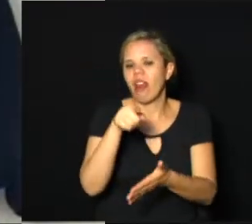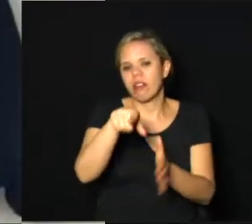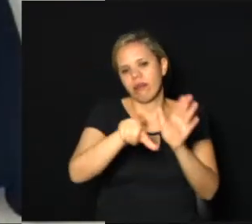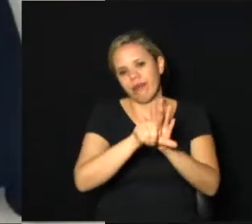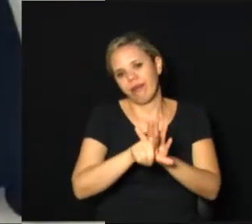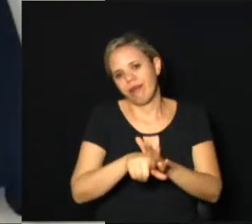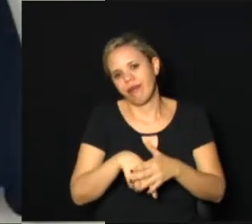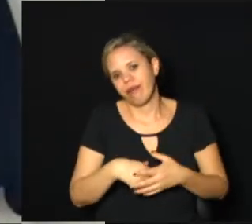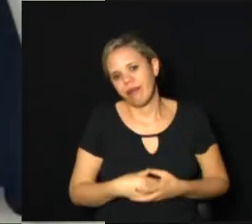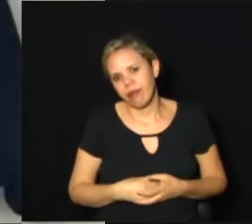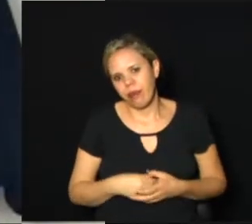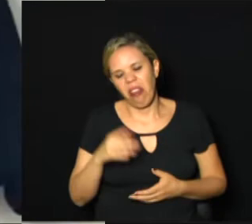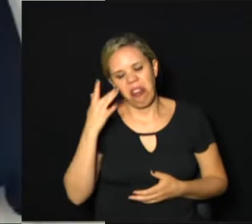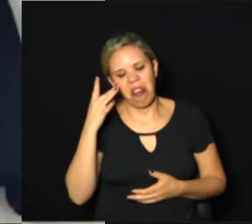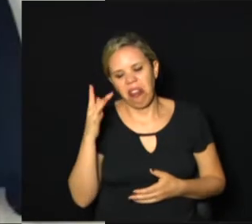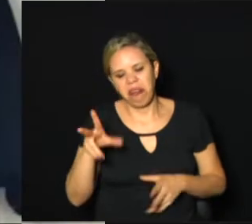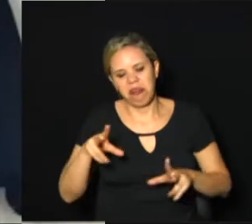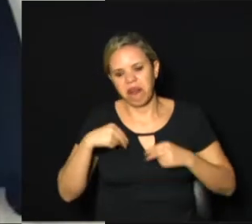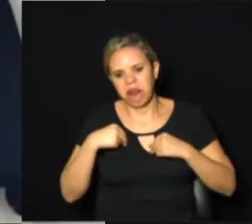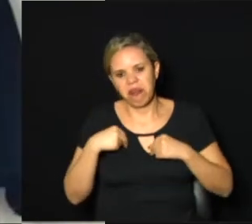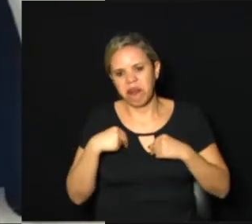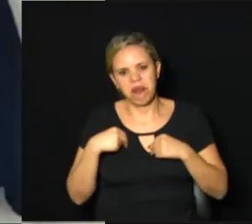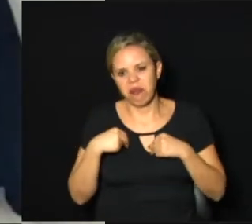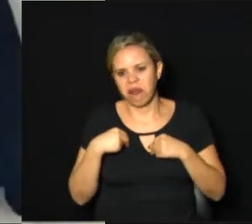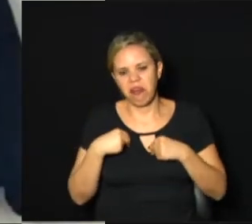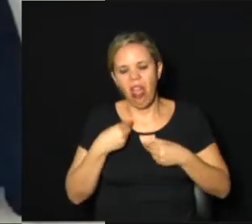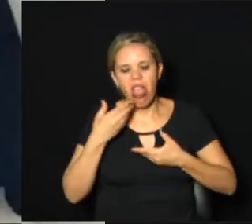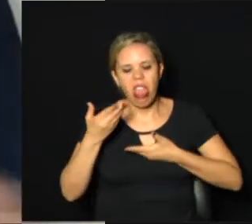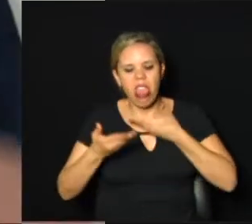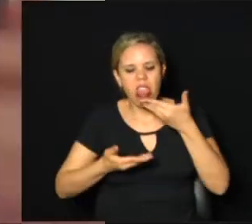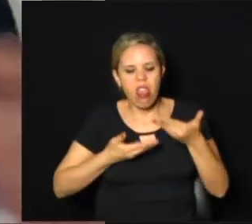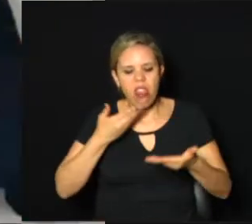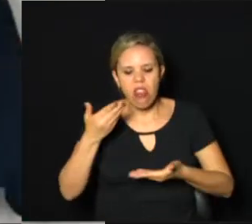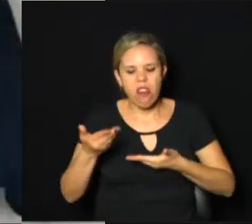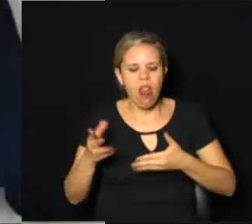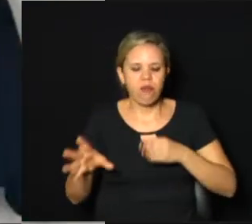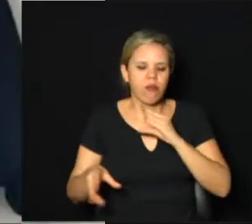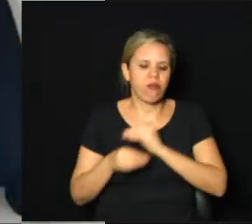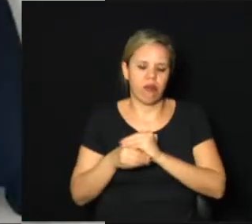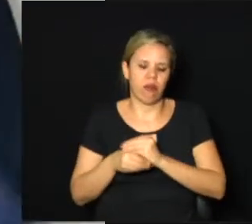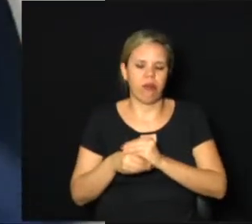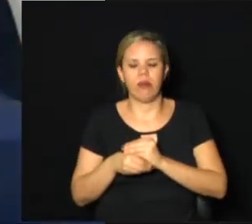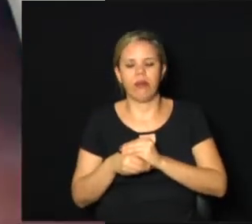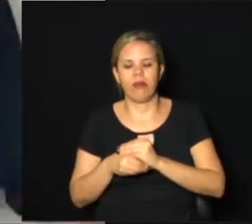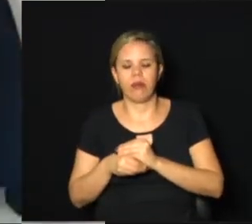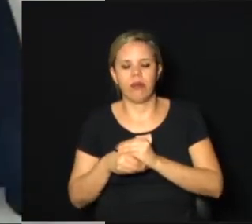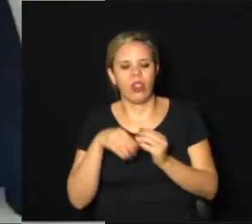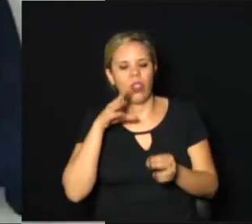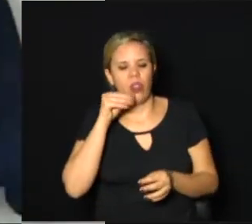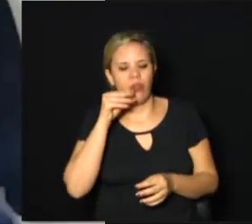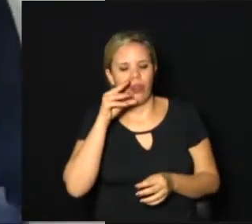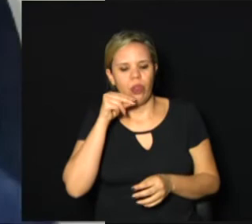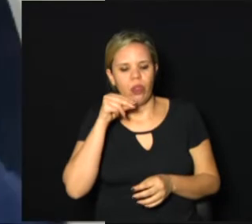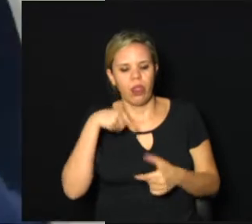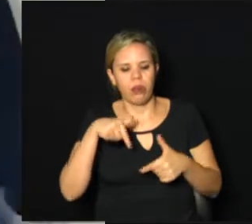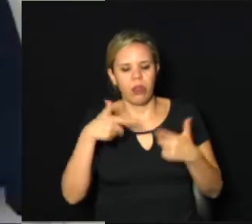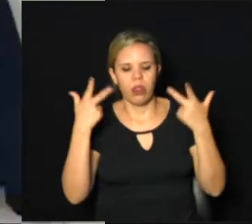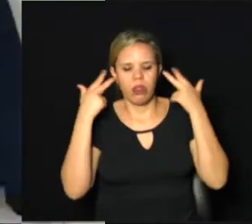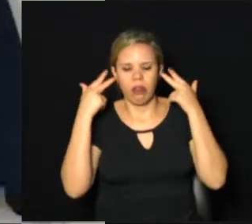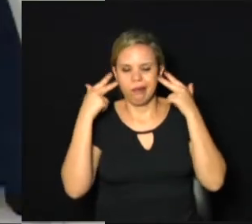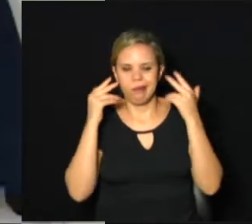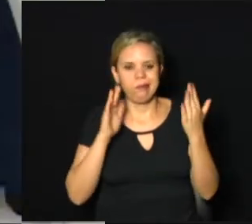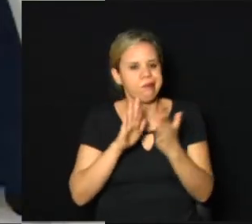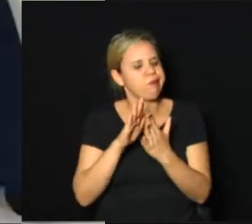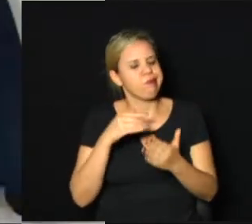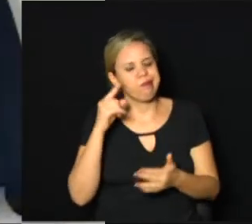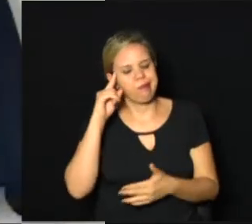lei. Né? Ele achou que não merecem esse tipo de tratamento, de complementação, que eles são trabalhadores normais que estão aí enfrentando